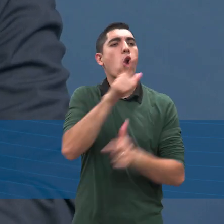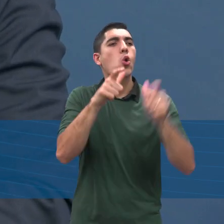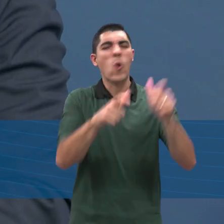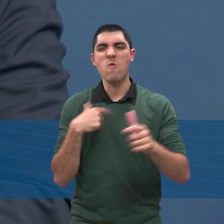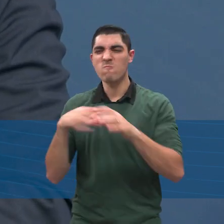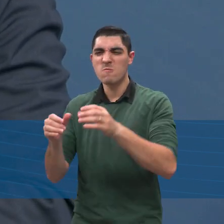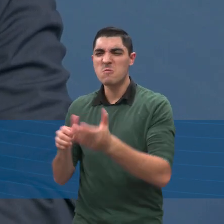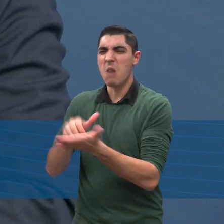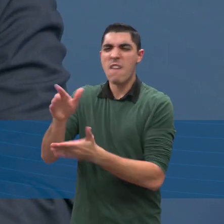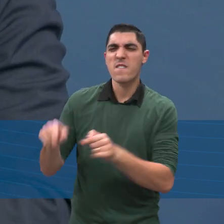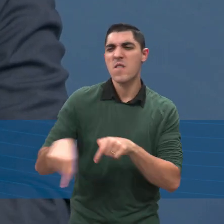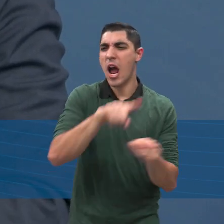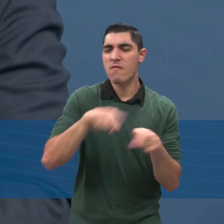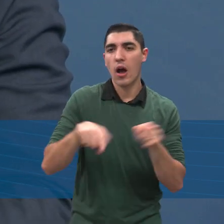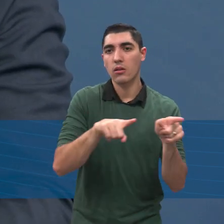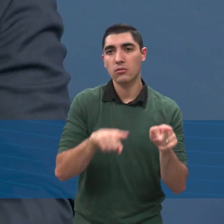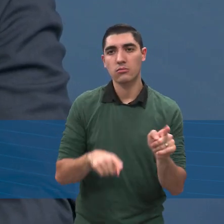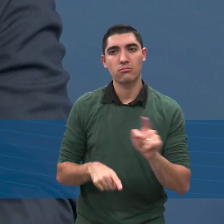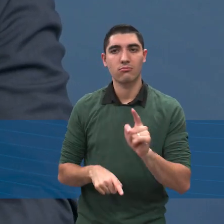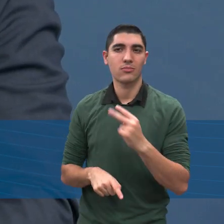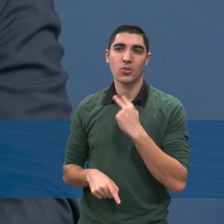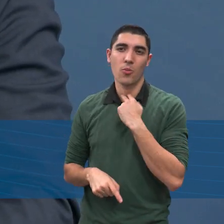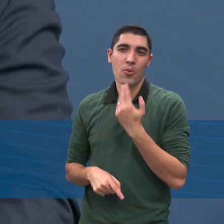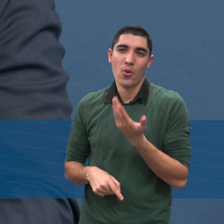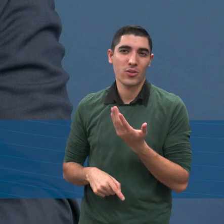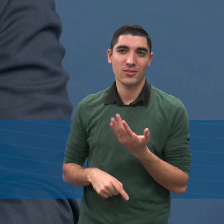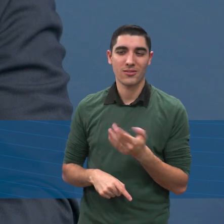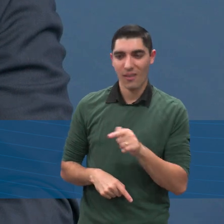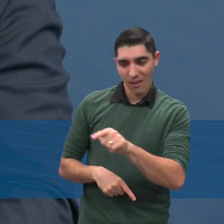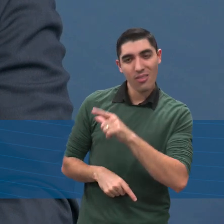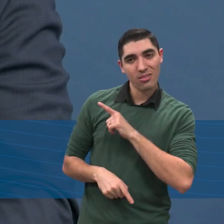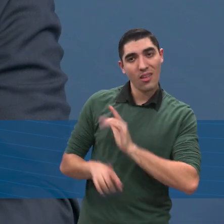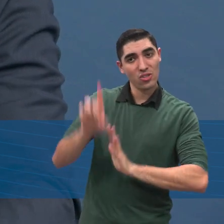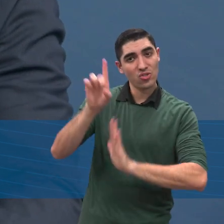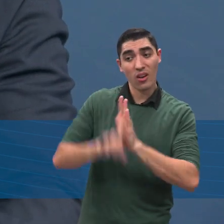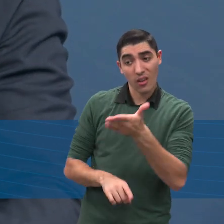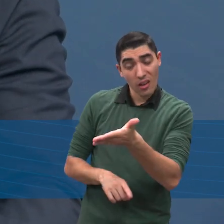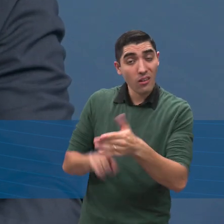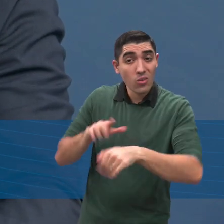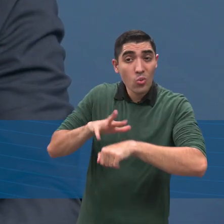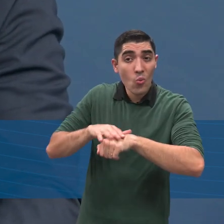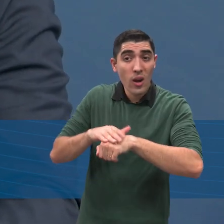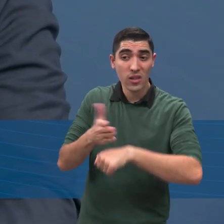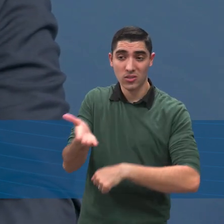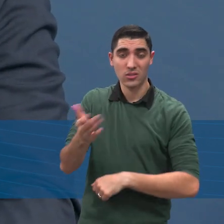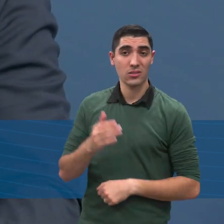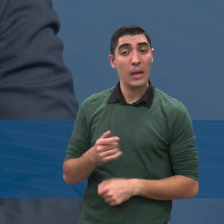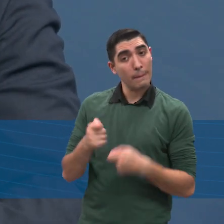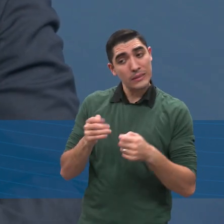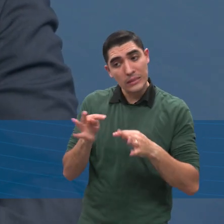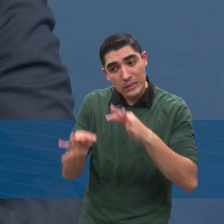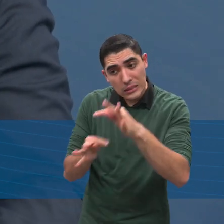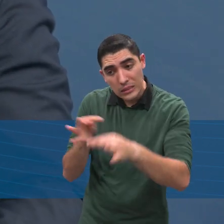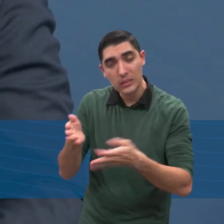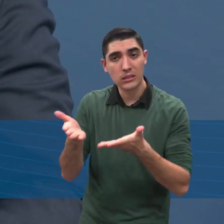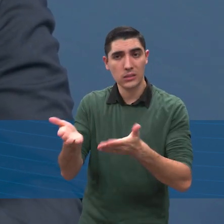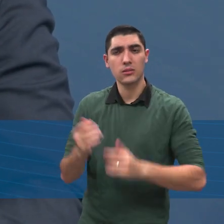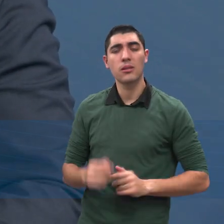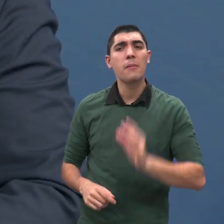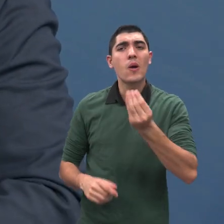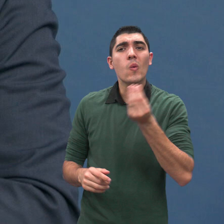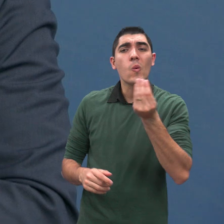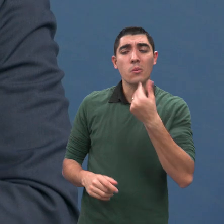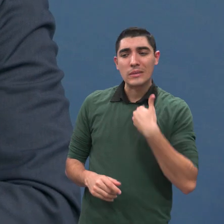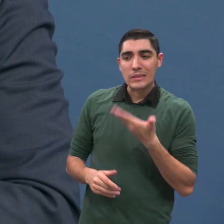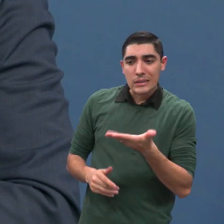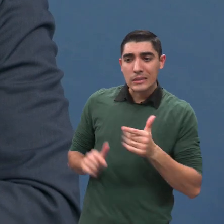lugar. Você não pode, porque a pessoa tem o seu direito, ele é um doente, né? Então ele tem que ser tratado. Então como é que eu vou abordar